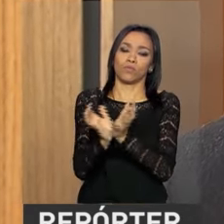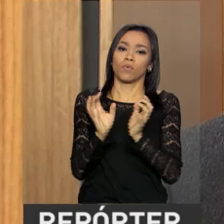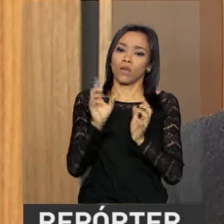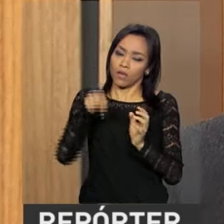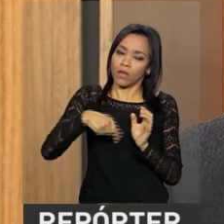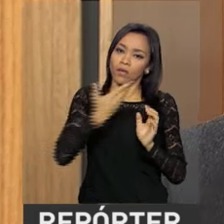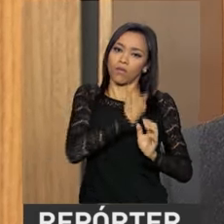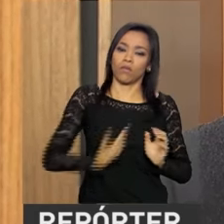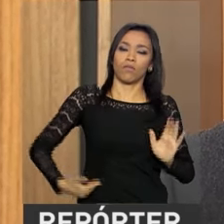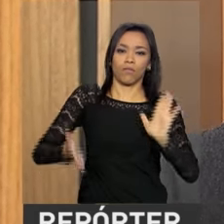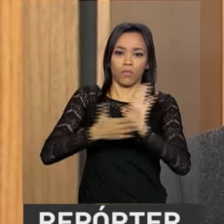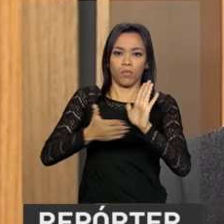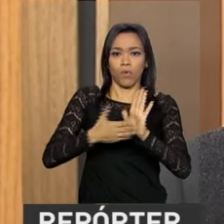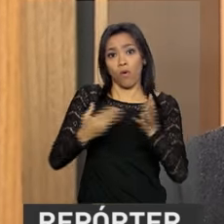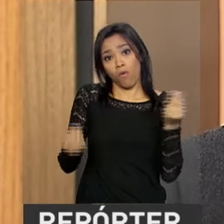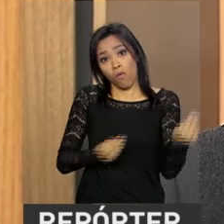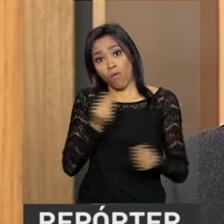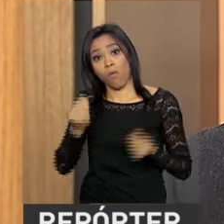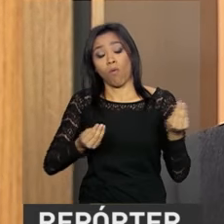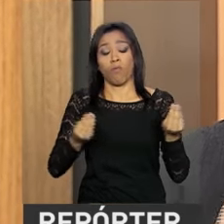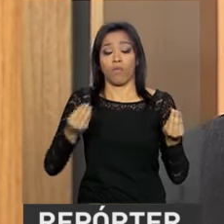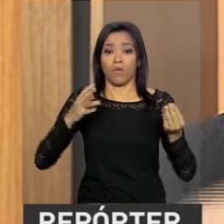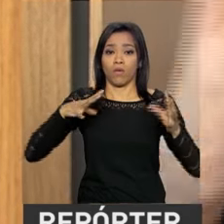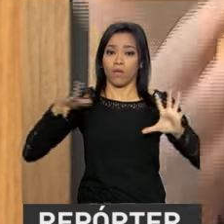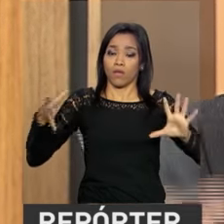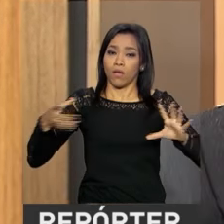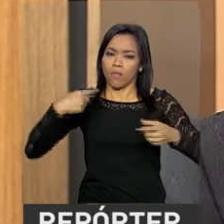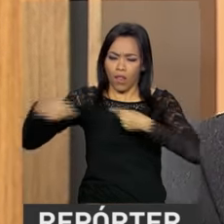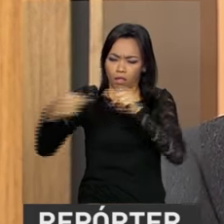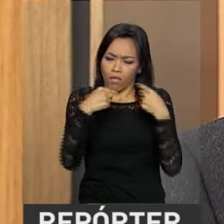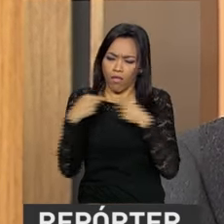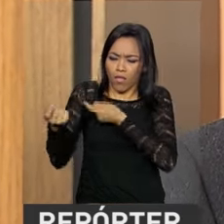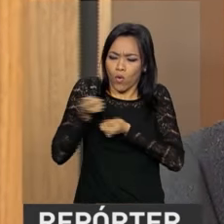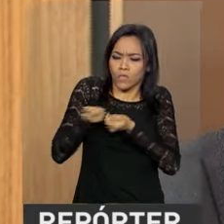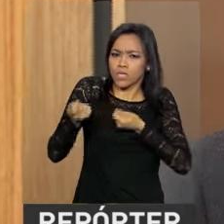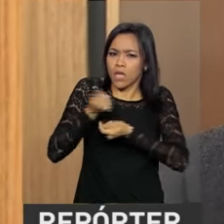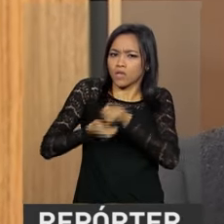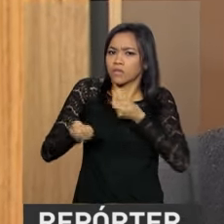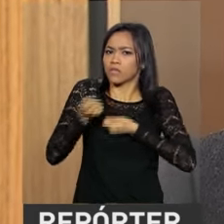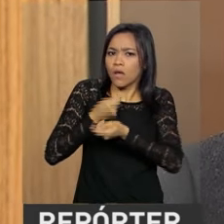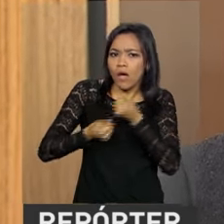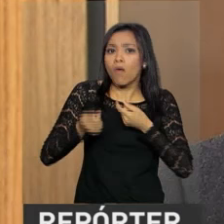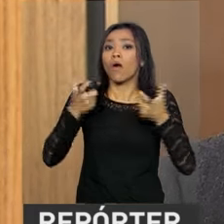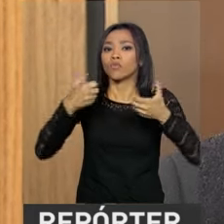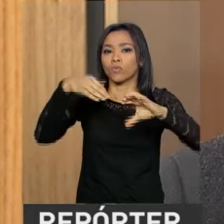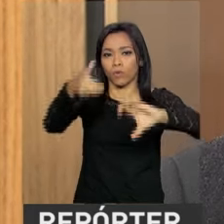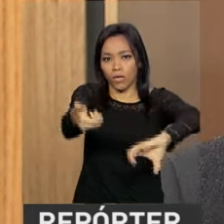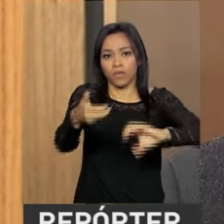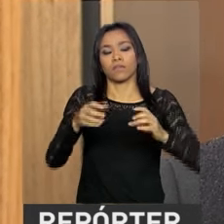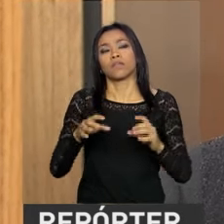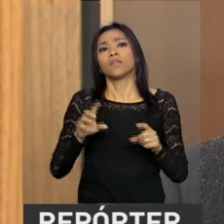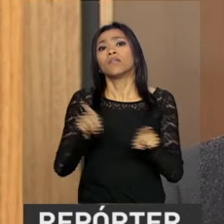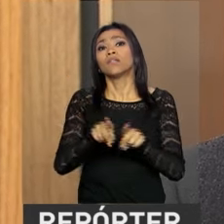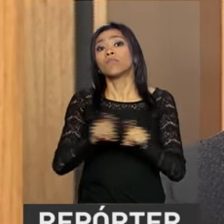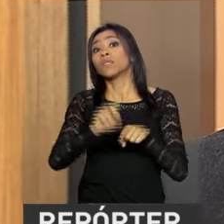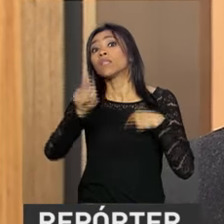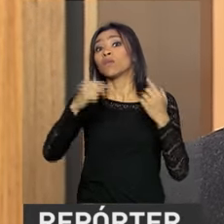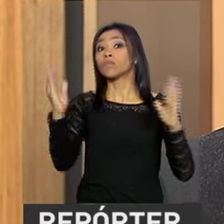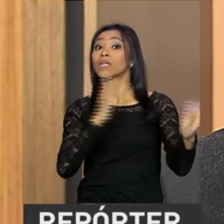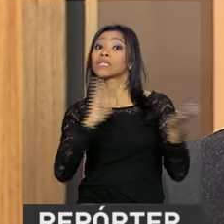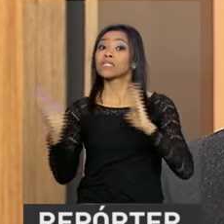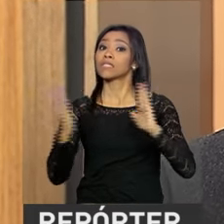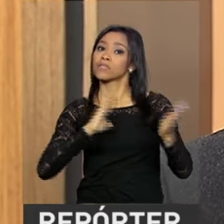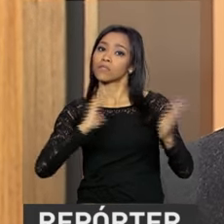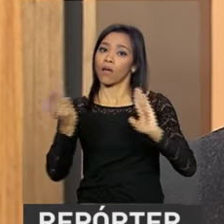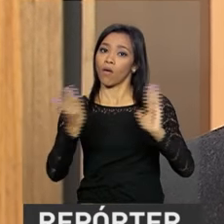vai propor mas como a gente vive um ambiente democrático isso vai passar por negociação no congresso e no meio do caminho tem as regras de transição Ou seja